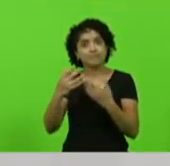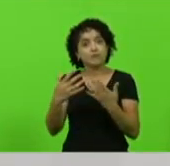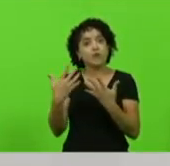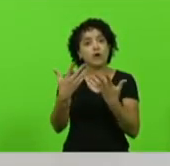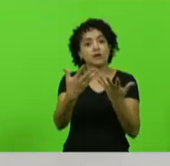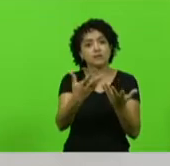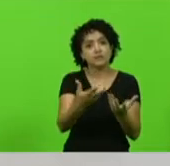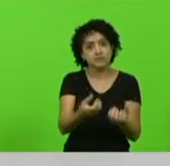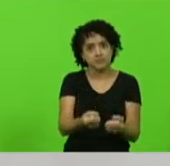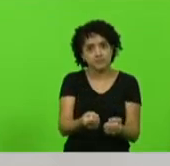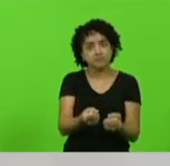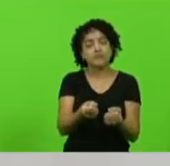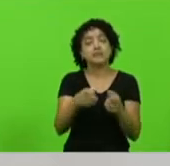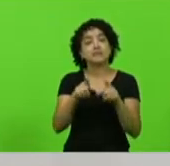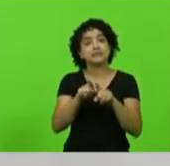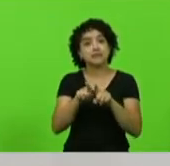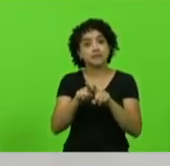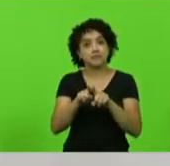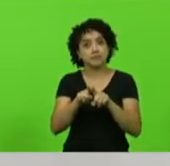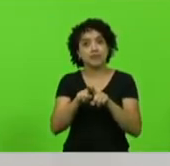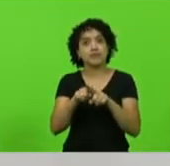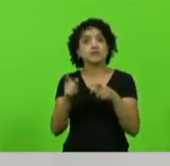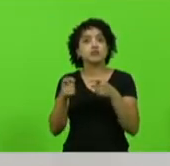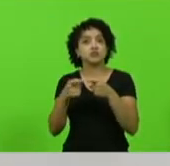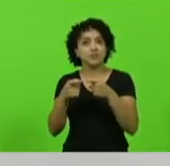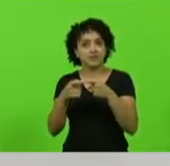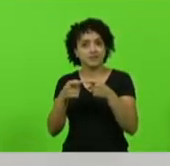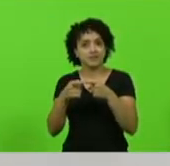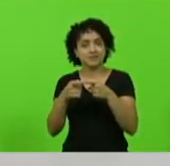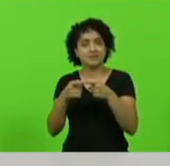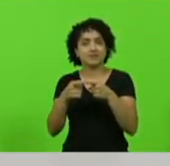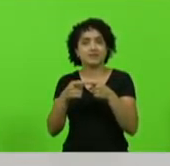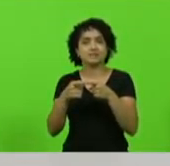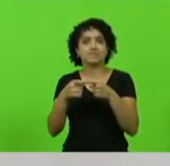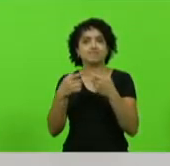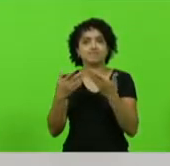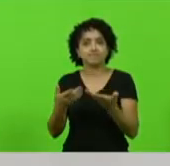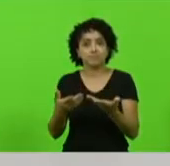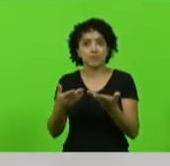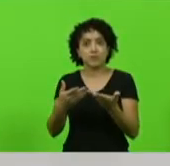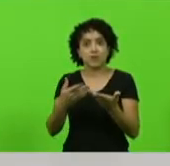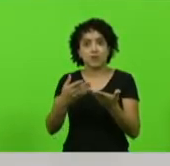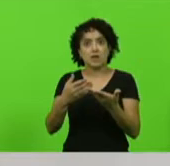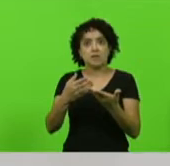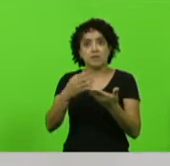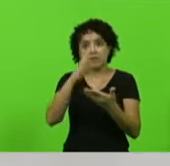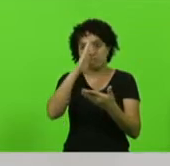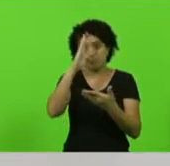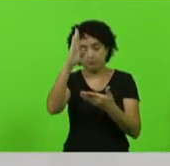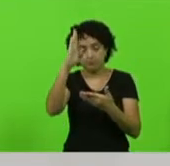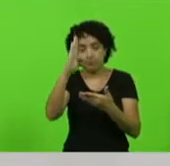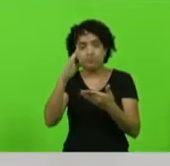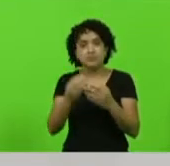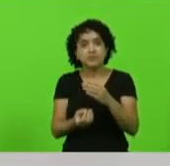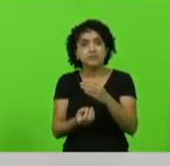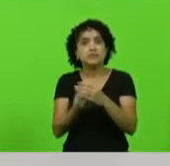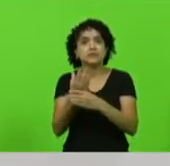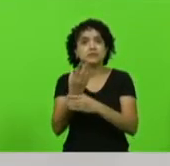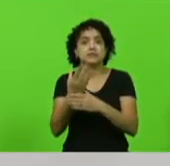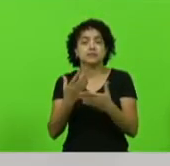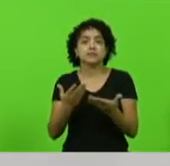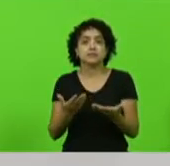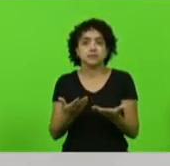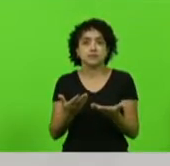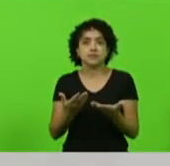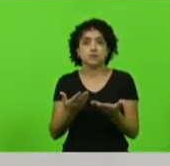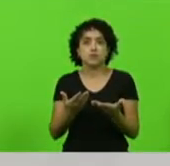na Academia também de Medicina do Estado de Santa Catarina como membro titular desde a fundação, ocupando